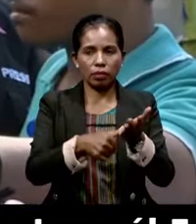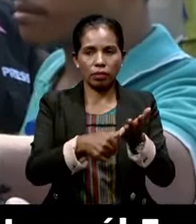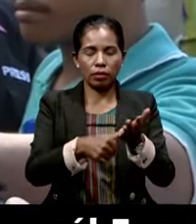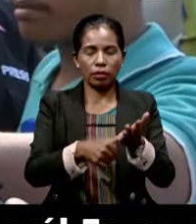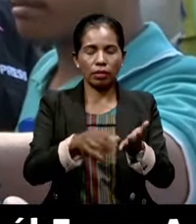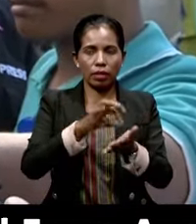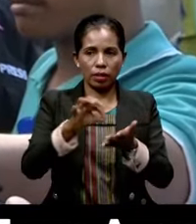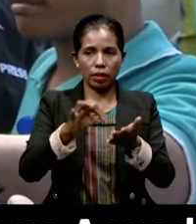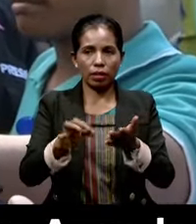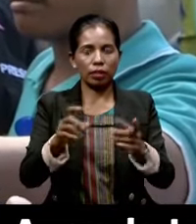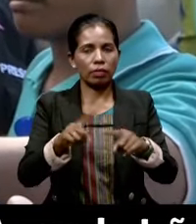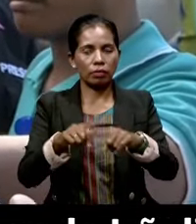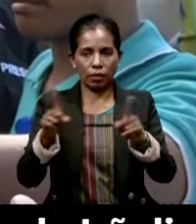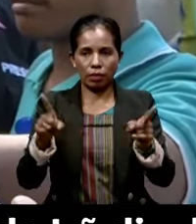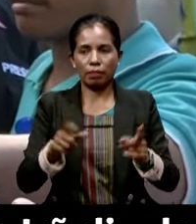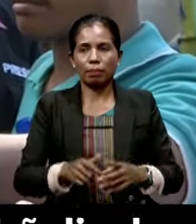manual